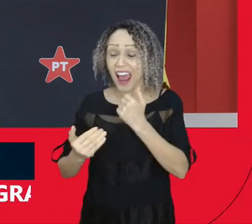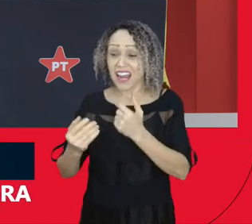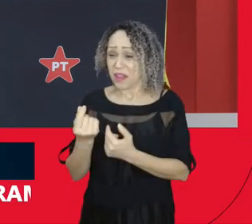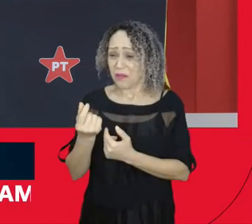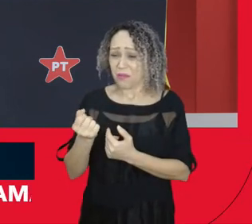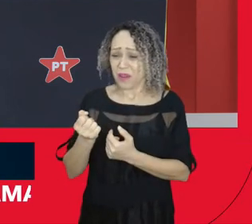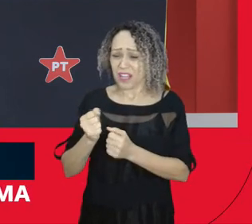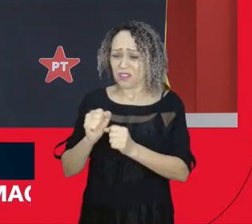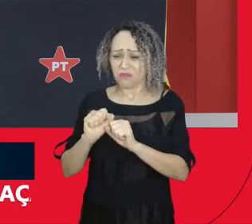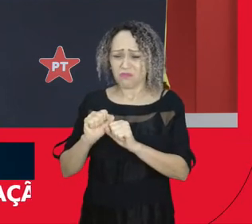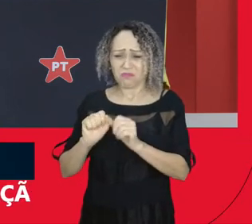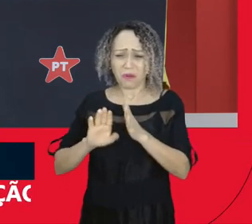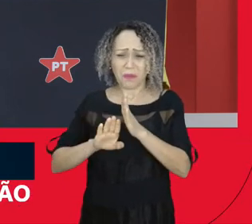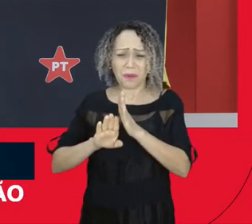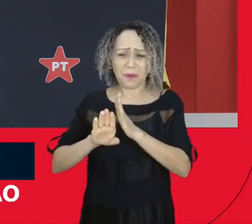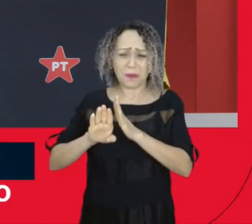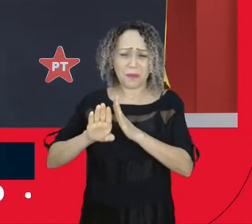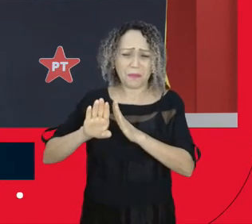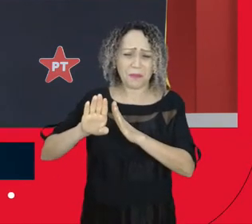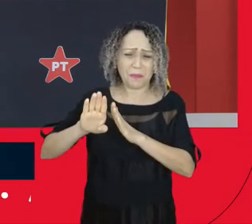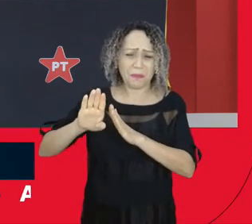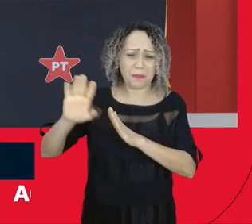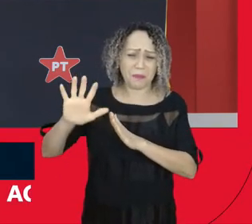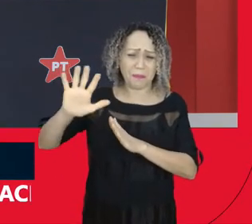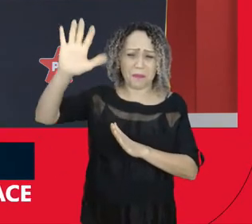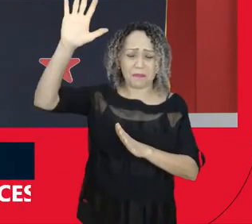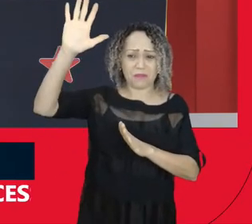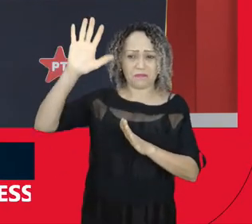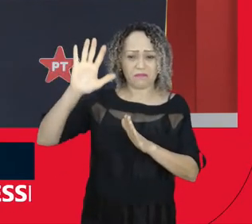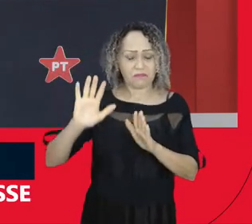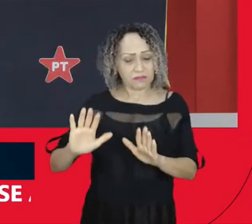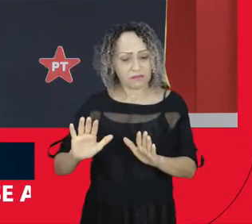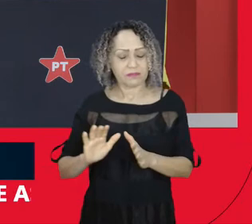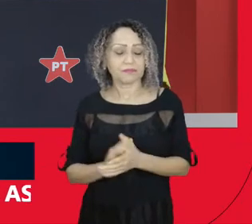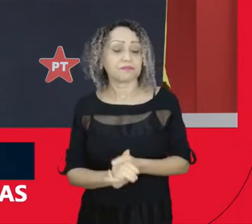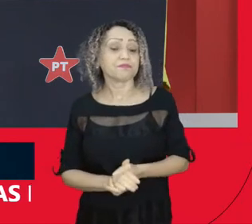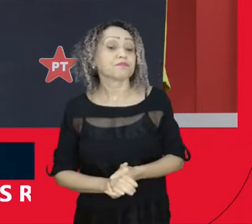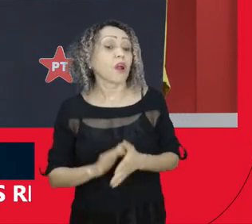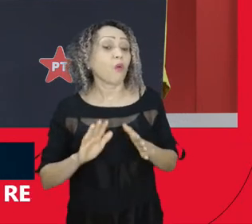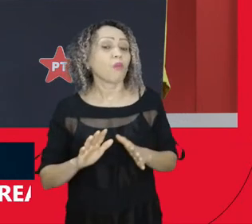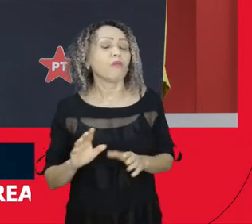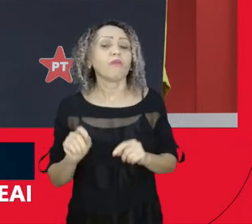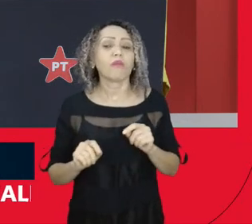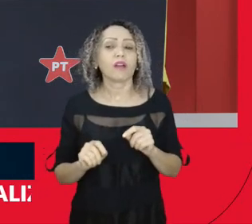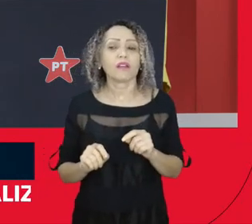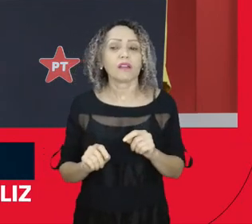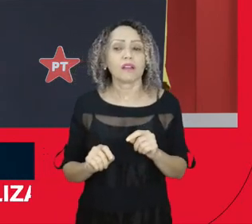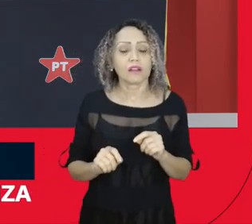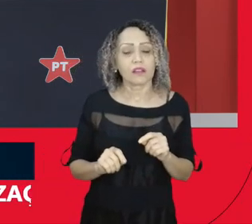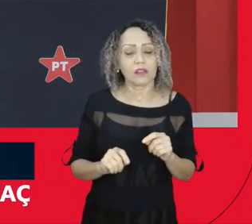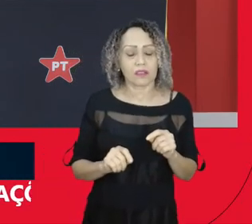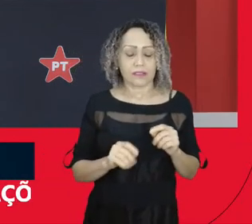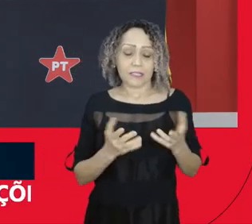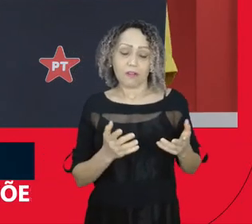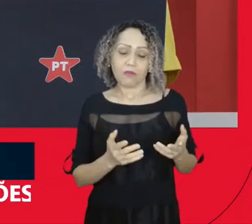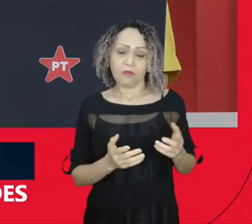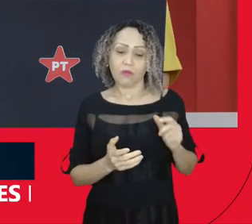não aumentou. Né? Os preços aumentaram, então, na verdade, os valores vieram sendo